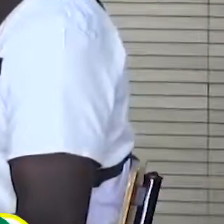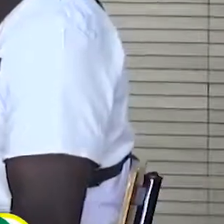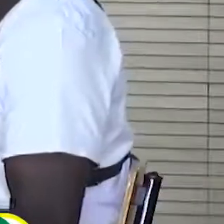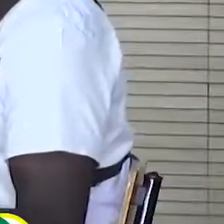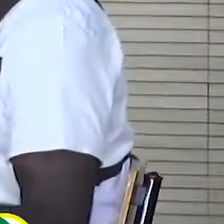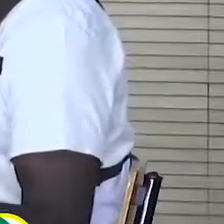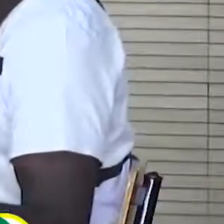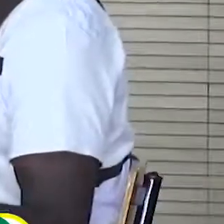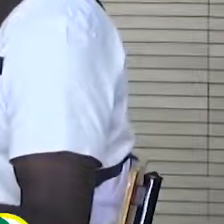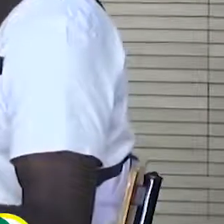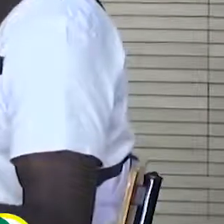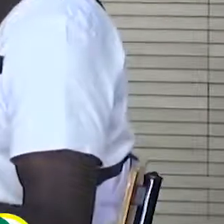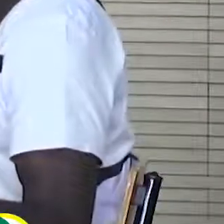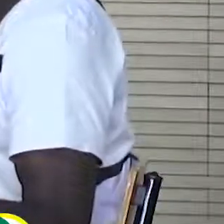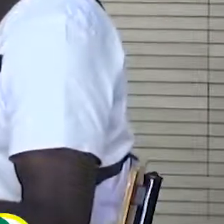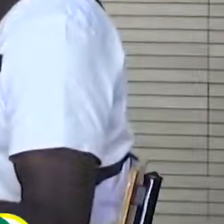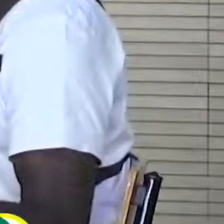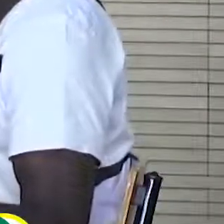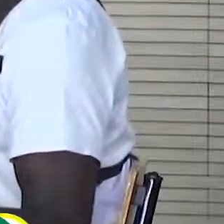Música